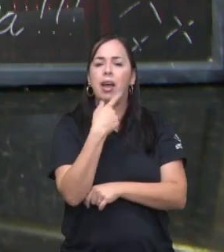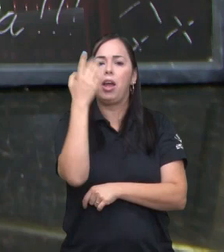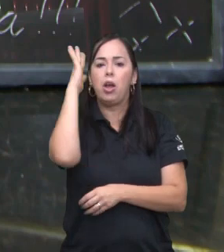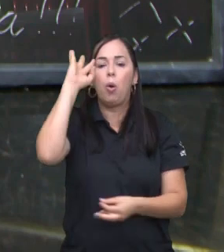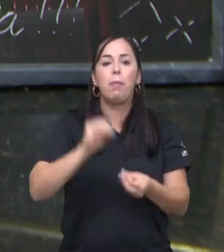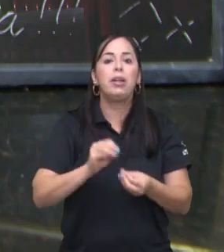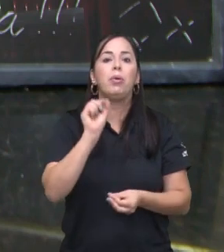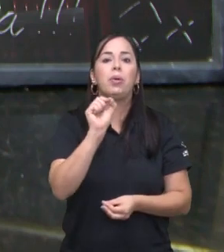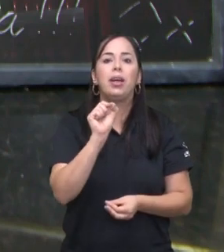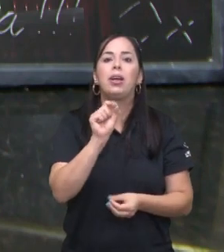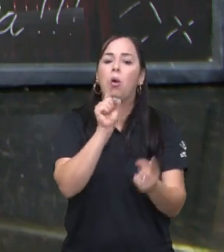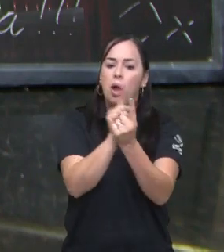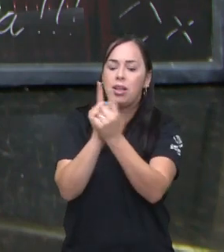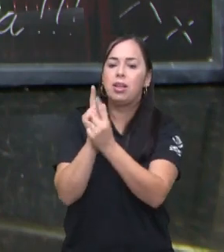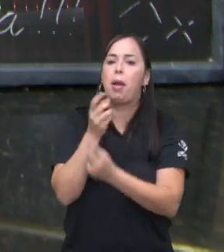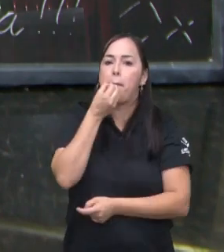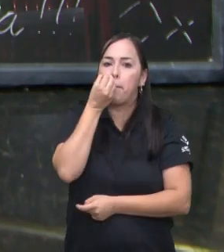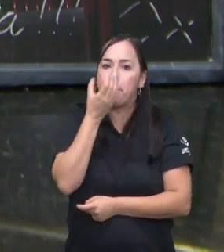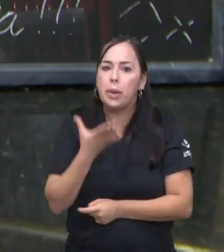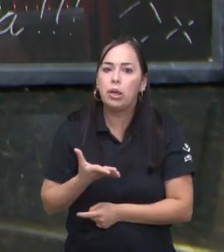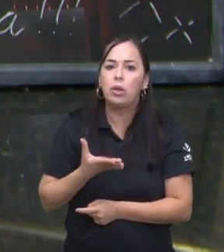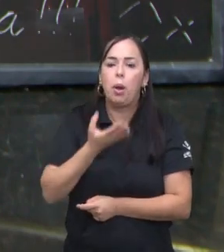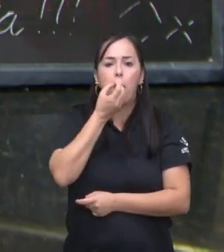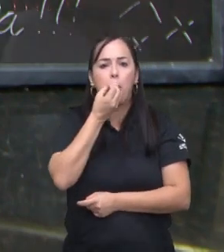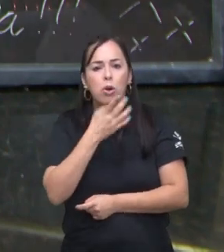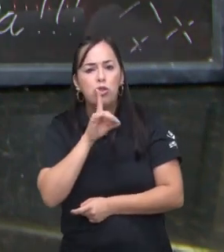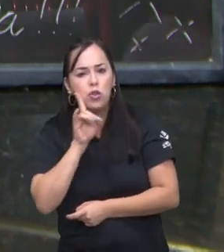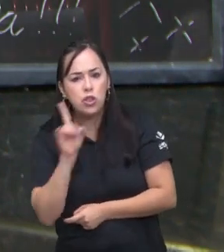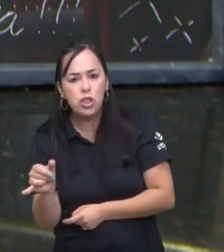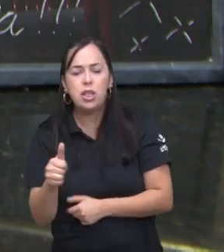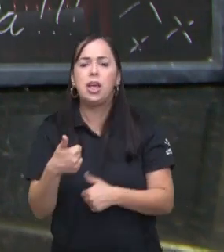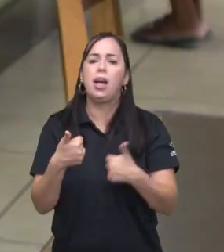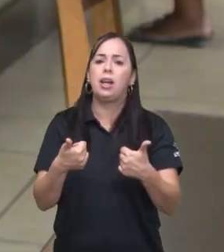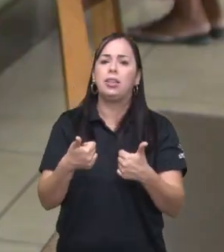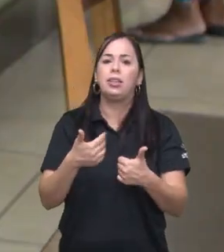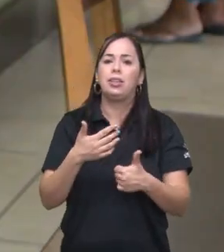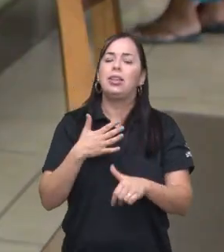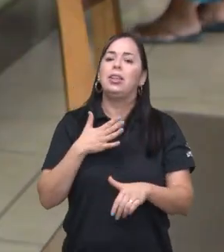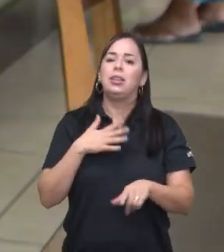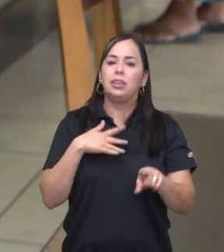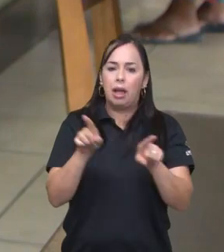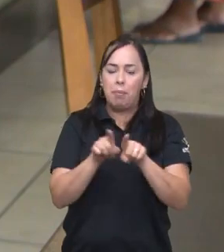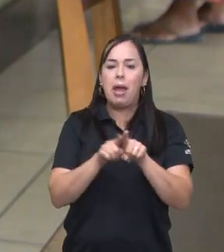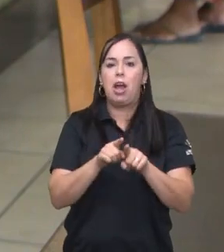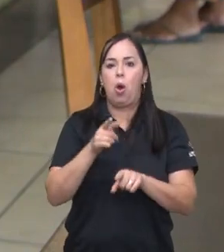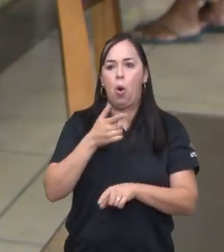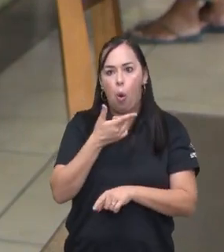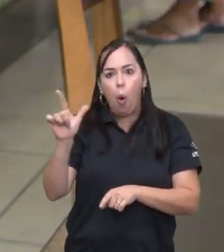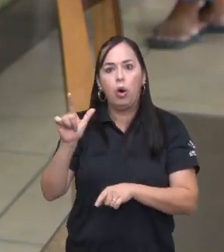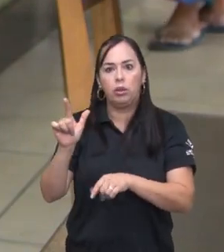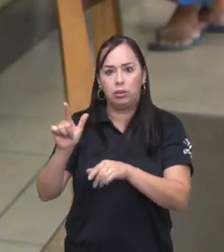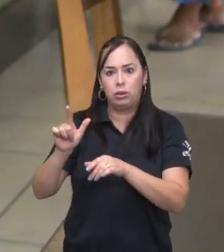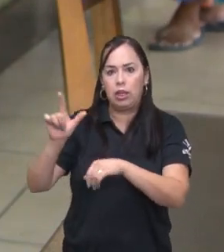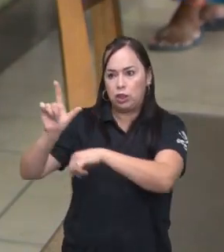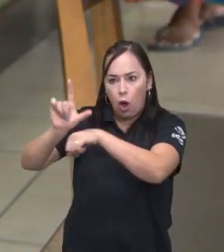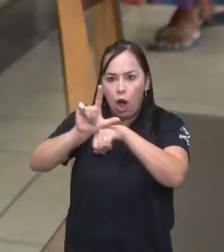Então eu tinha ali uma carisma para isso aí, né? A minha vida, eu já tive outros comércios aqui,